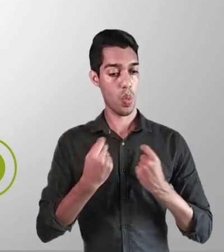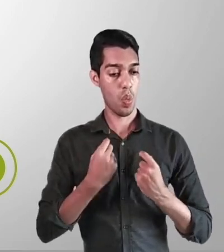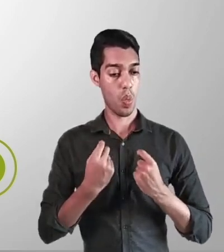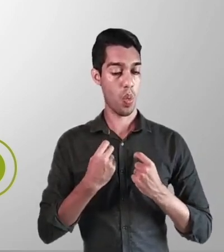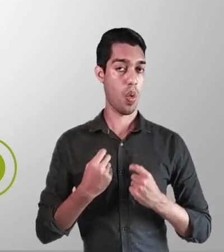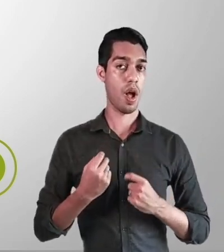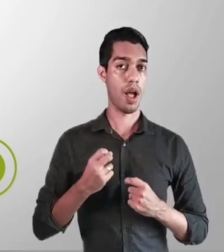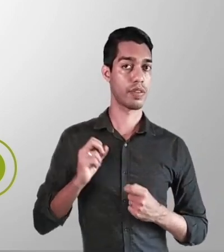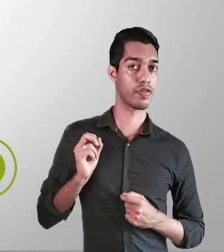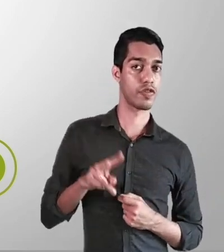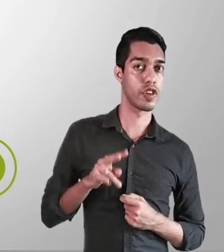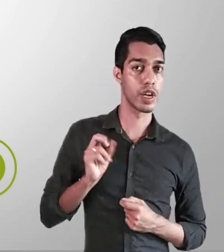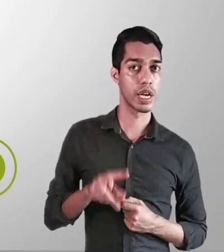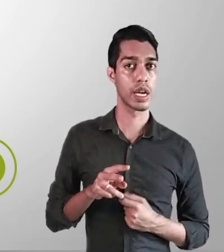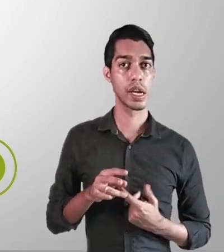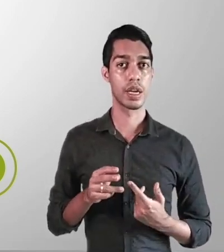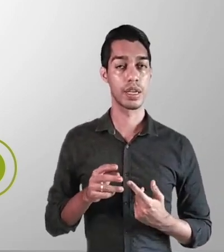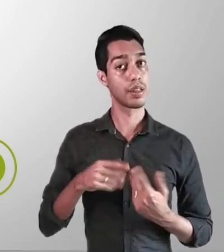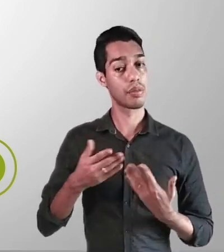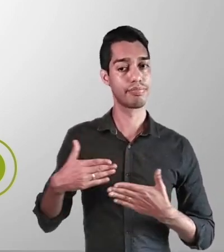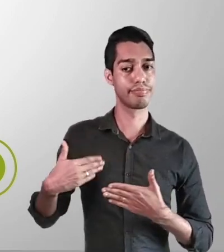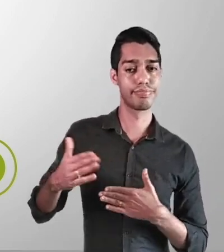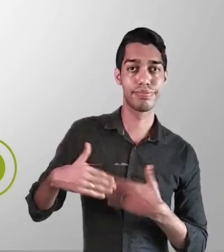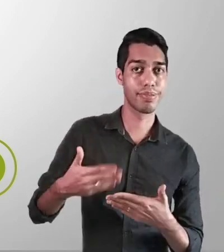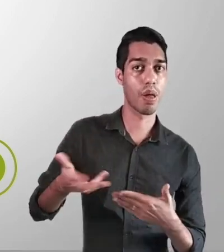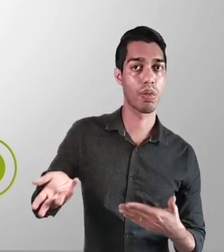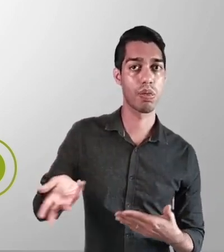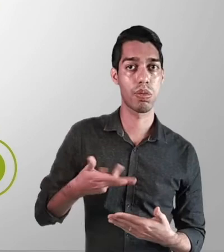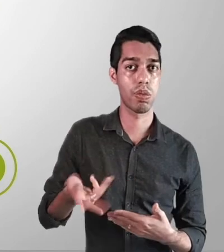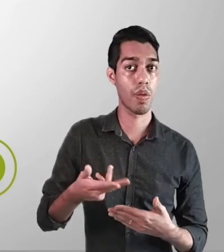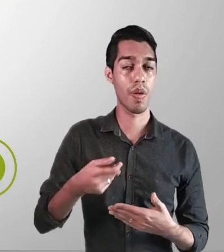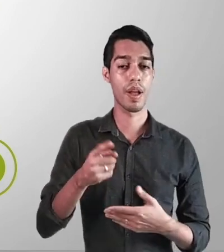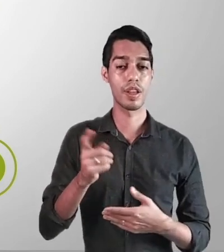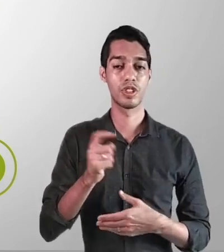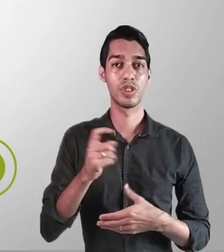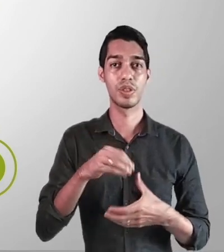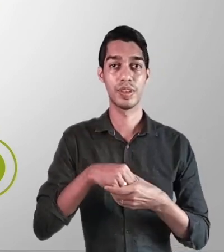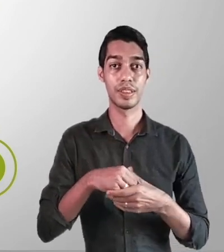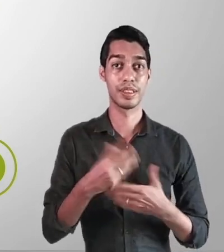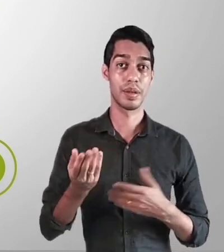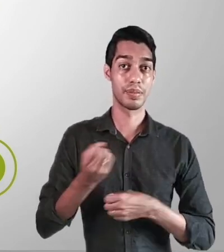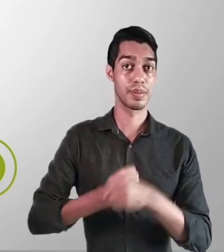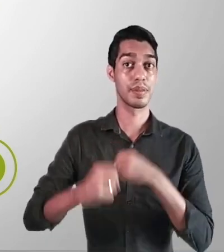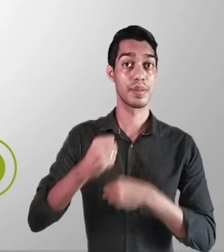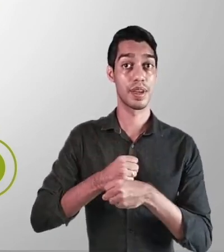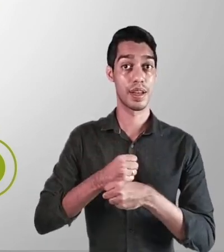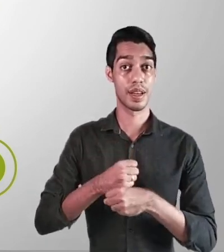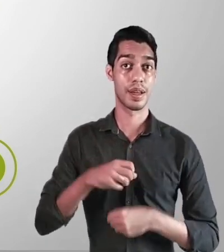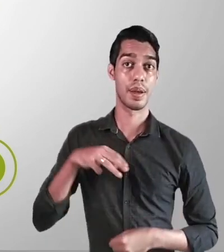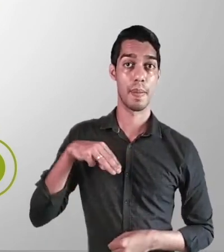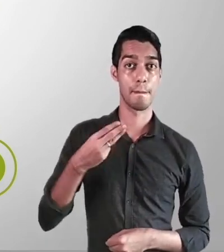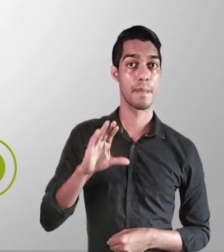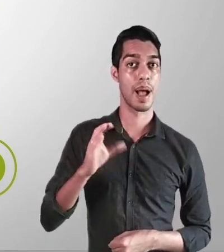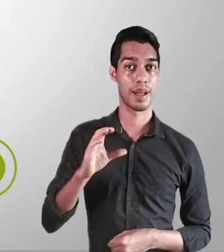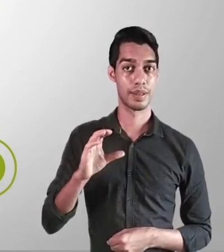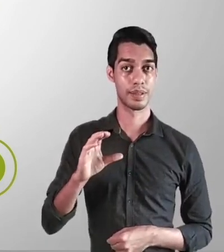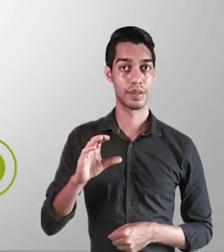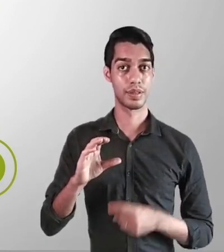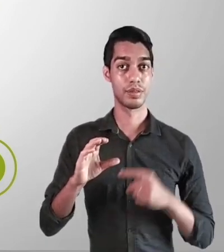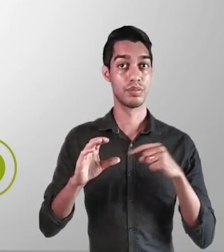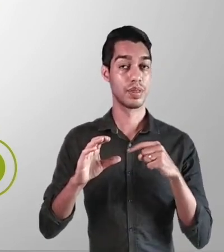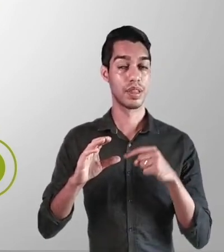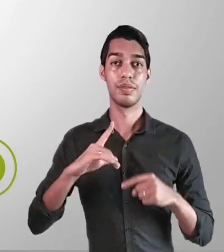isso acelerou o processo de digitalização. Então, o que nós vimos a partir de março do ano passado foi